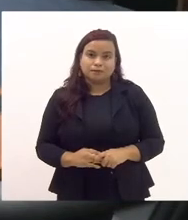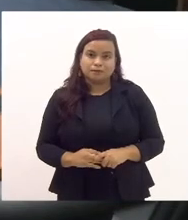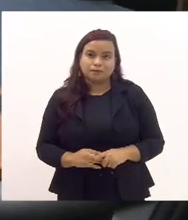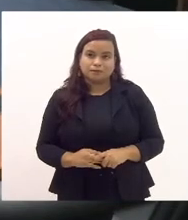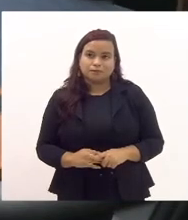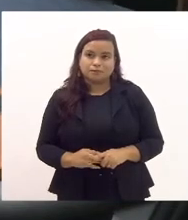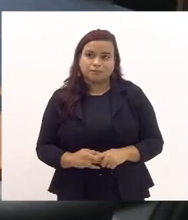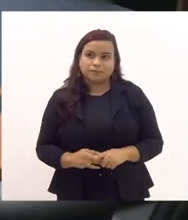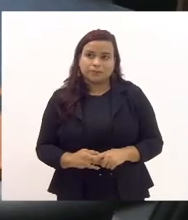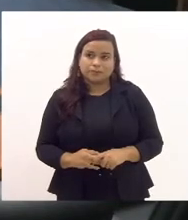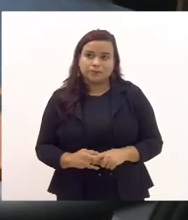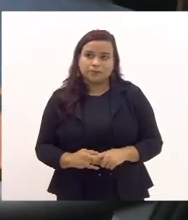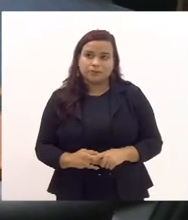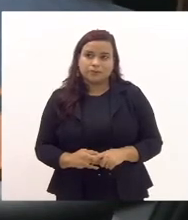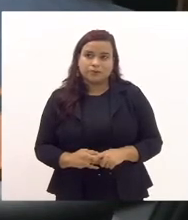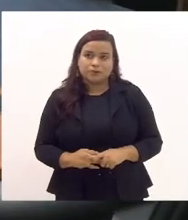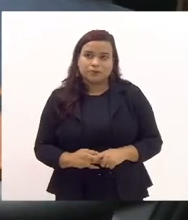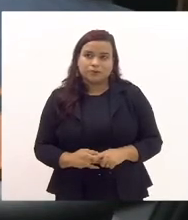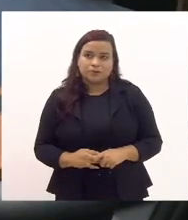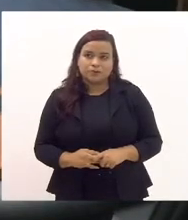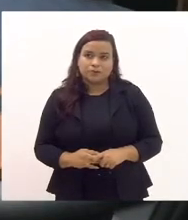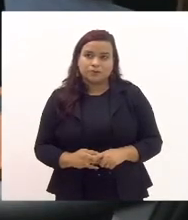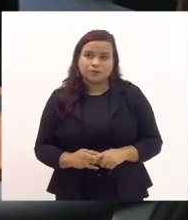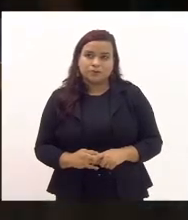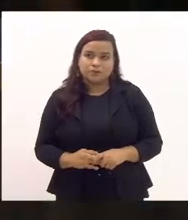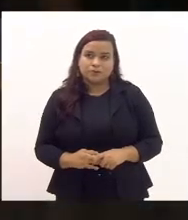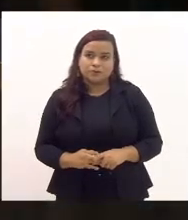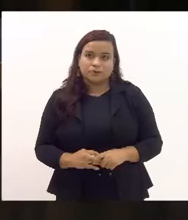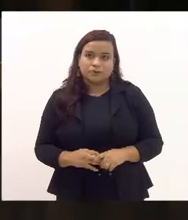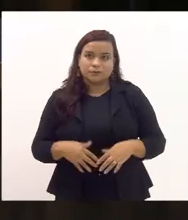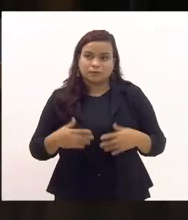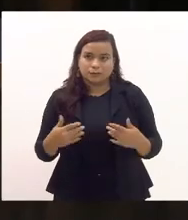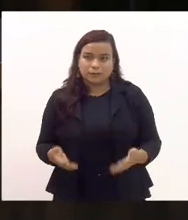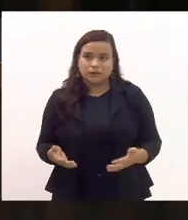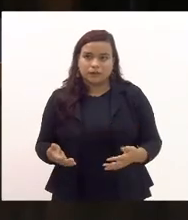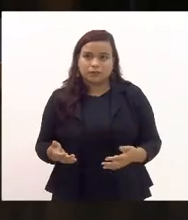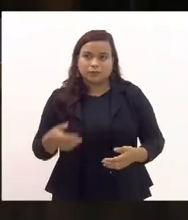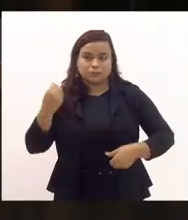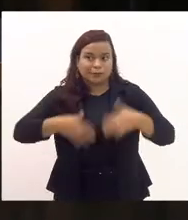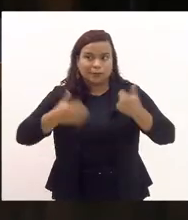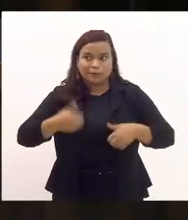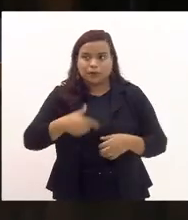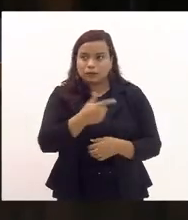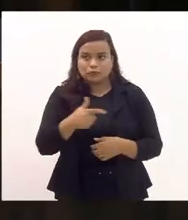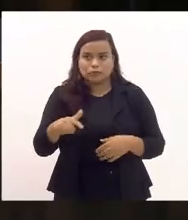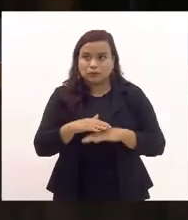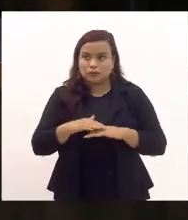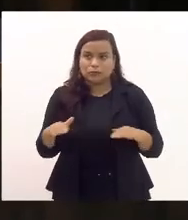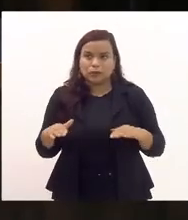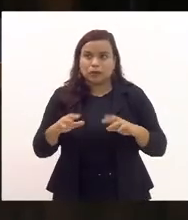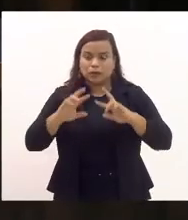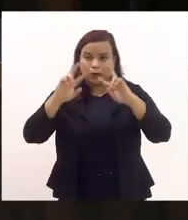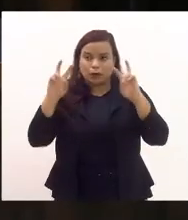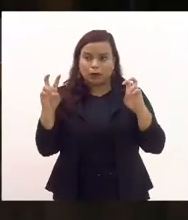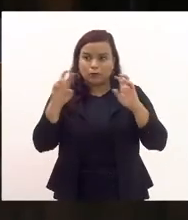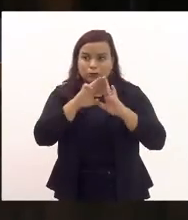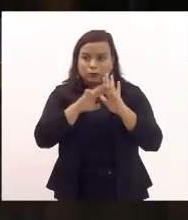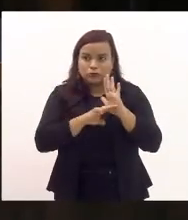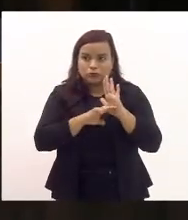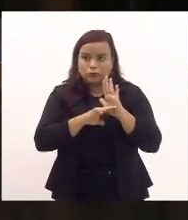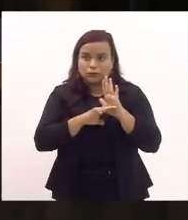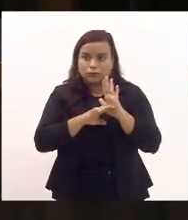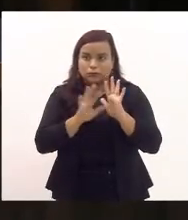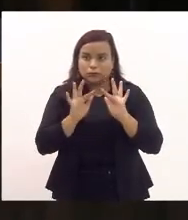E aí e não havendo mais nada a tratar na ordem do dia